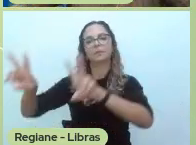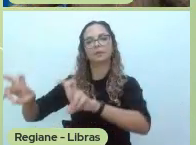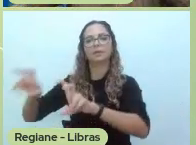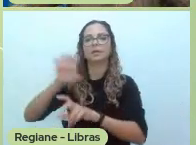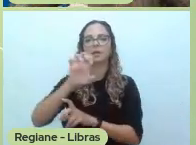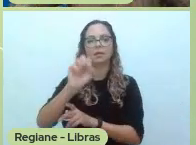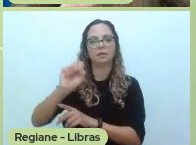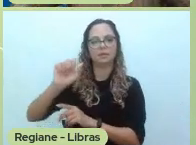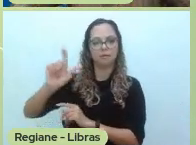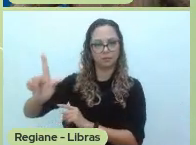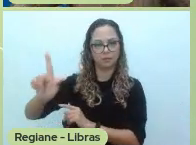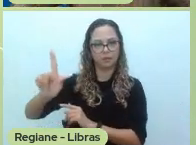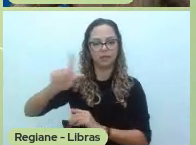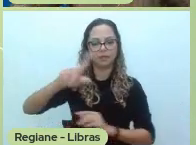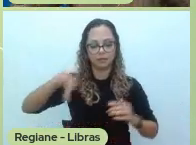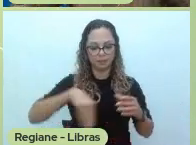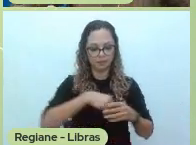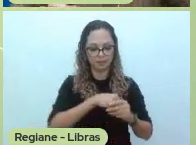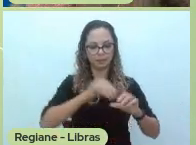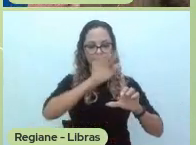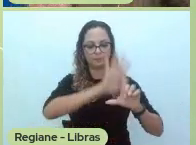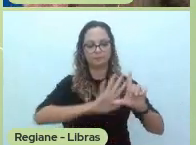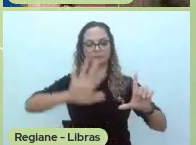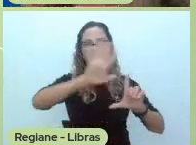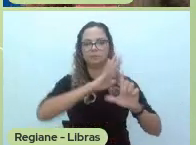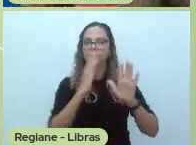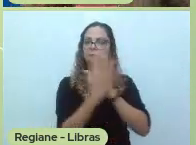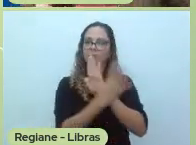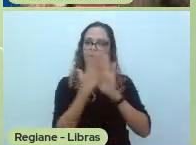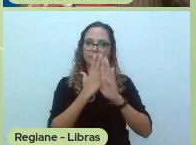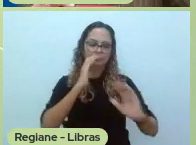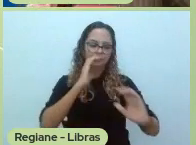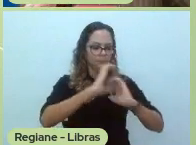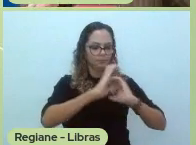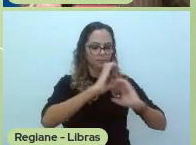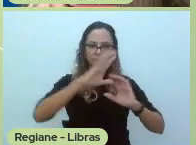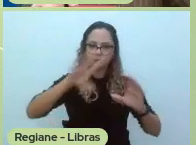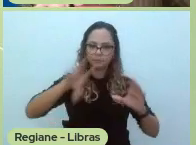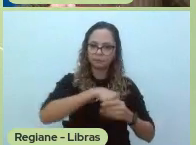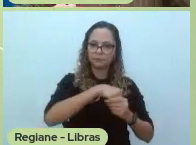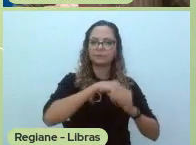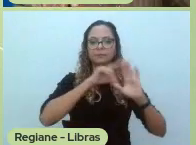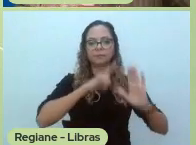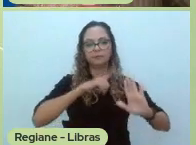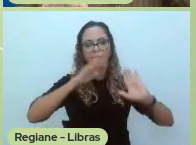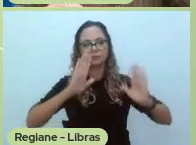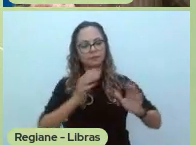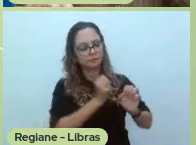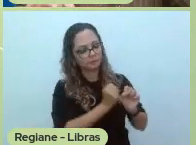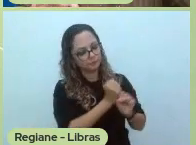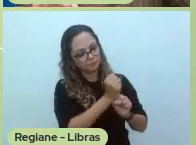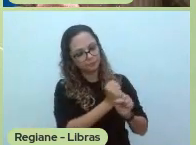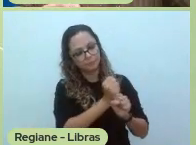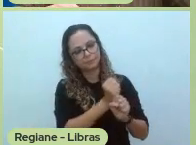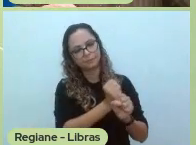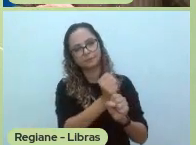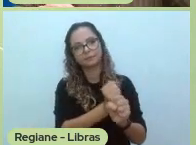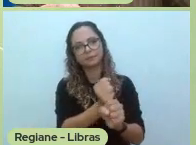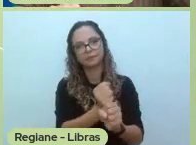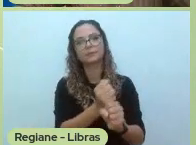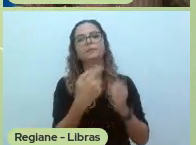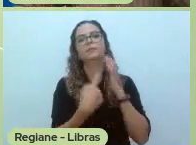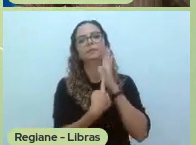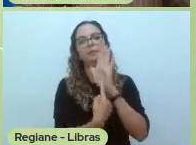internamente a gente tem uma plataforma de comunicação interna que teve muitos anos de aprendizado, que se reverbera num código de conduta e